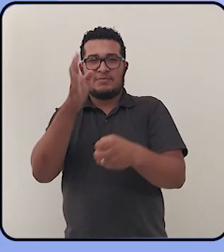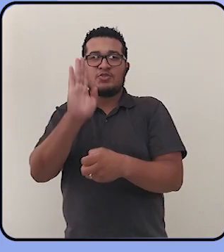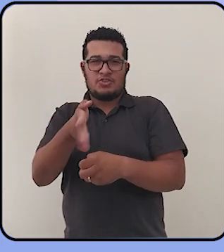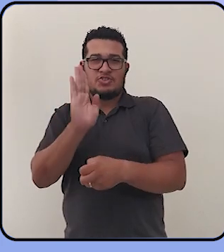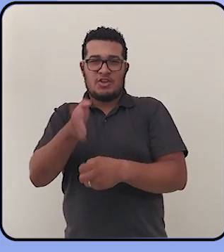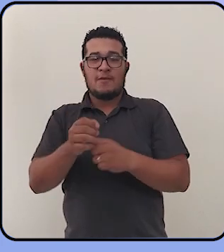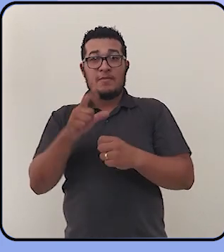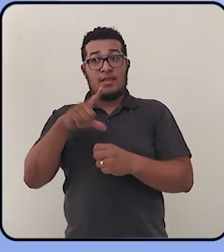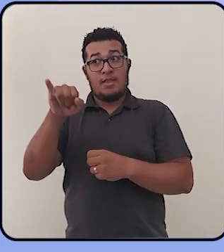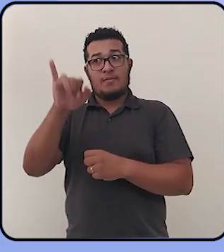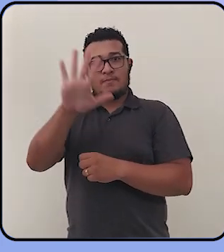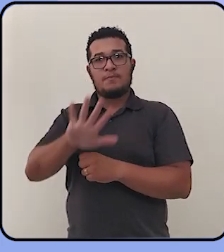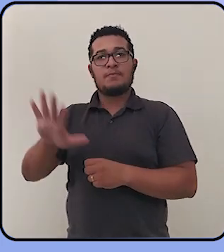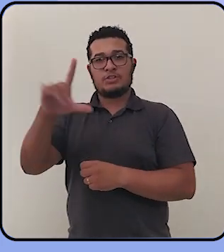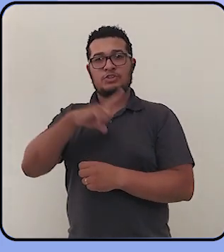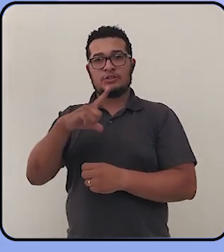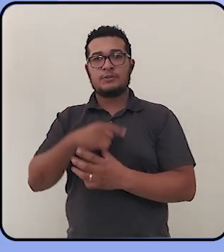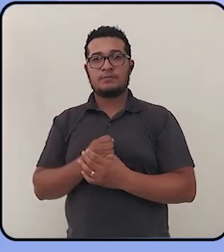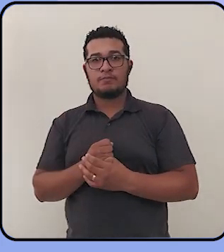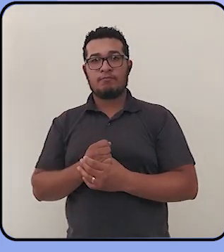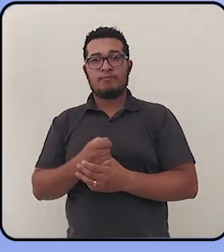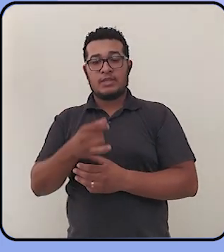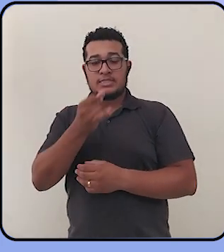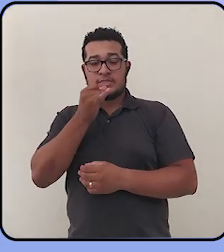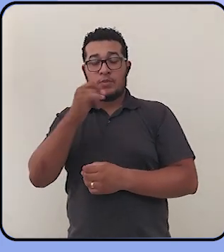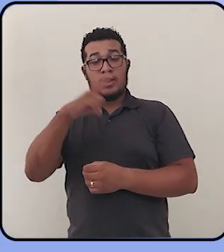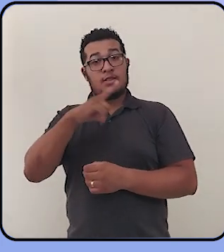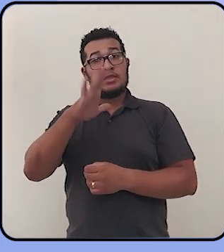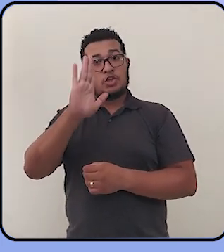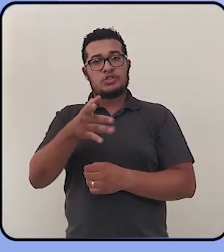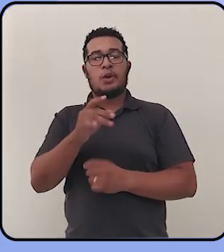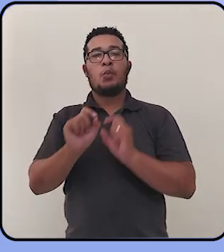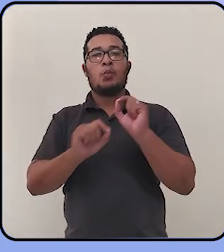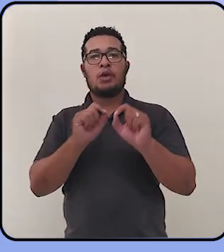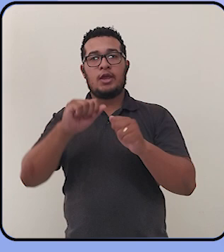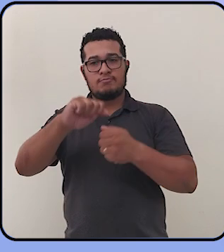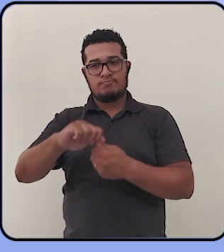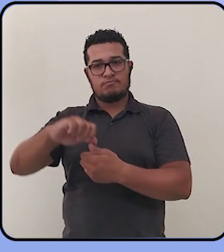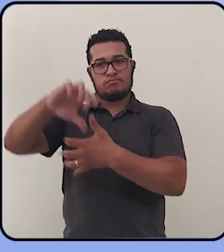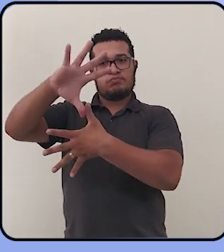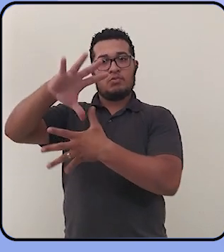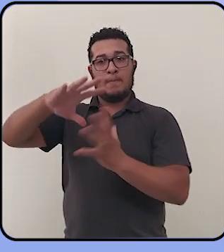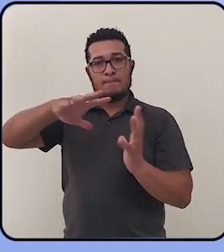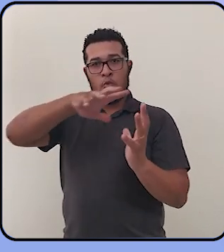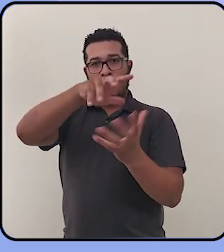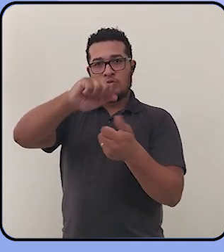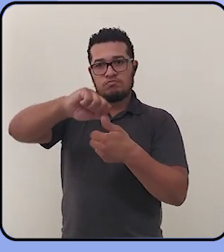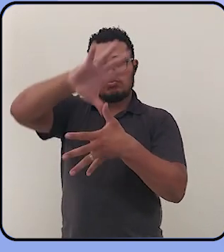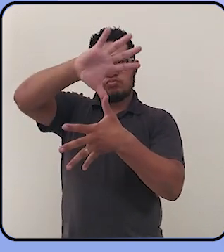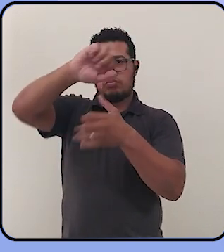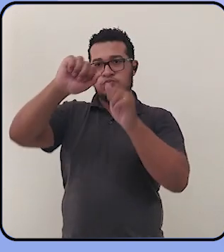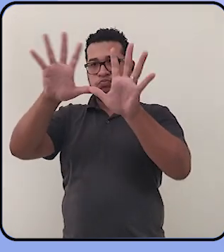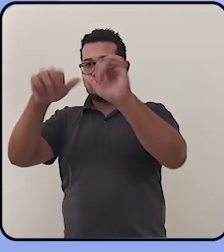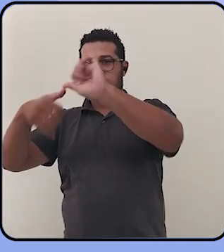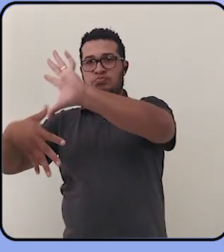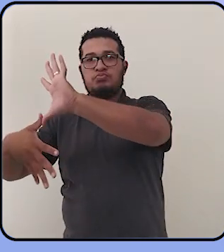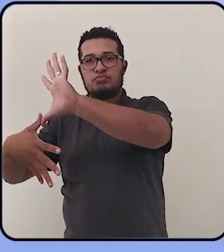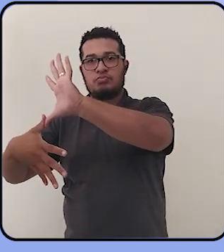podem ver na imagem, pegou-se o planisfério, ou seja, o mapa mundi, e dividiu-se